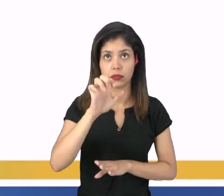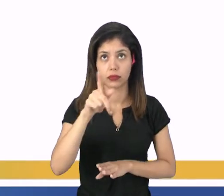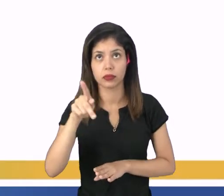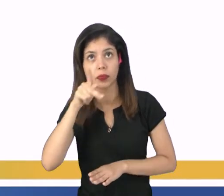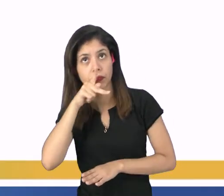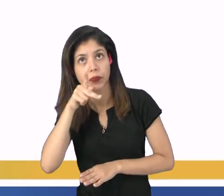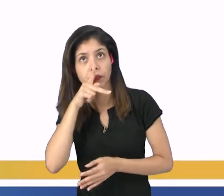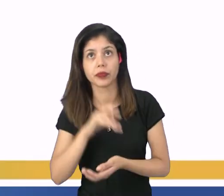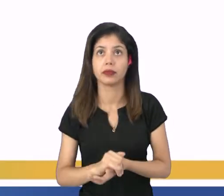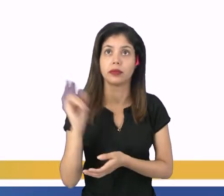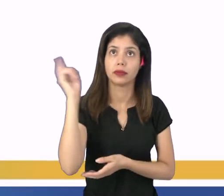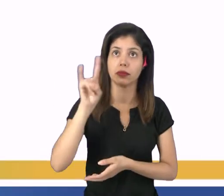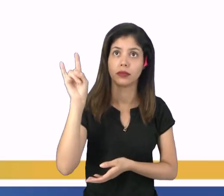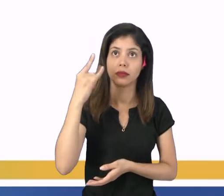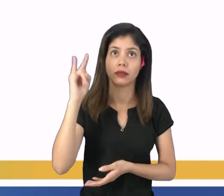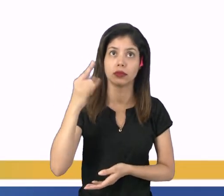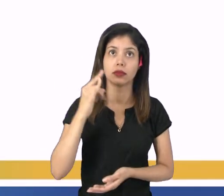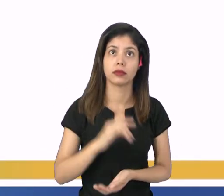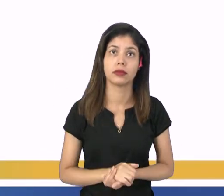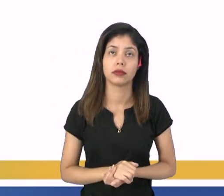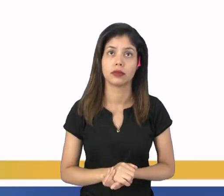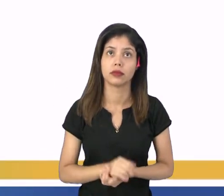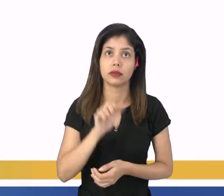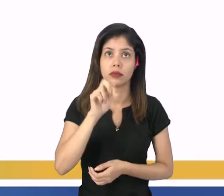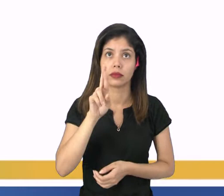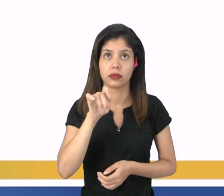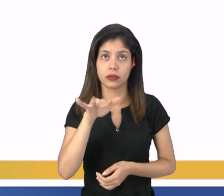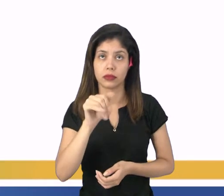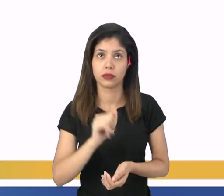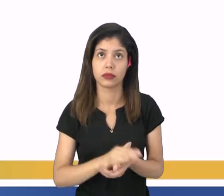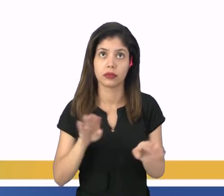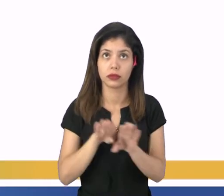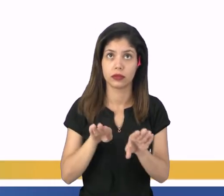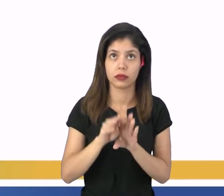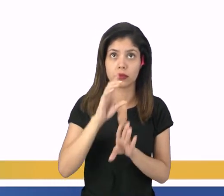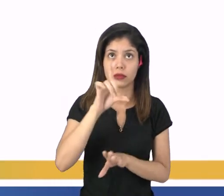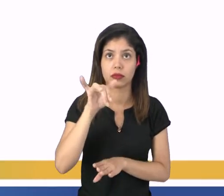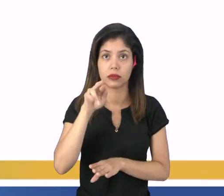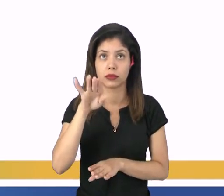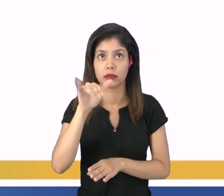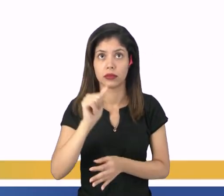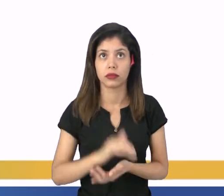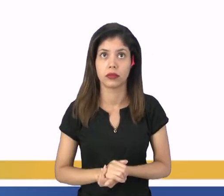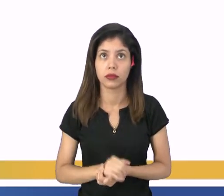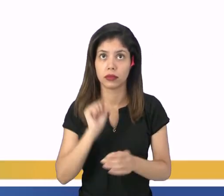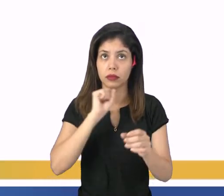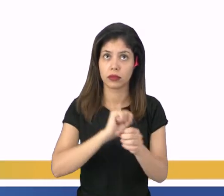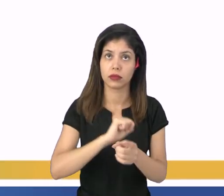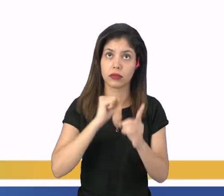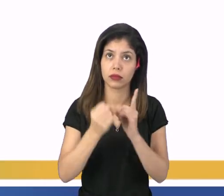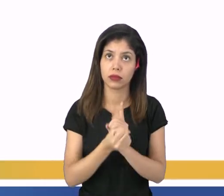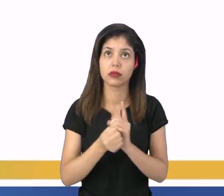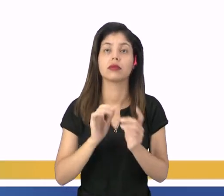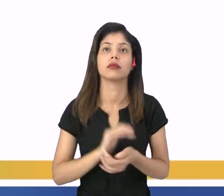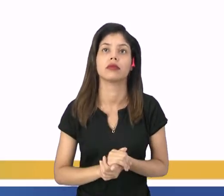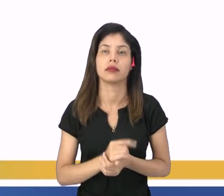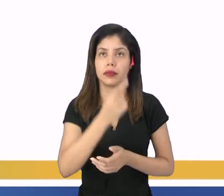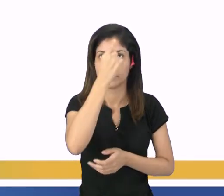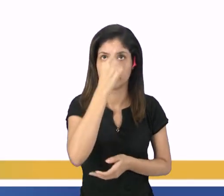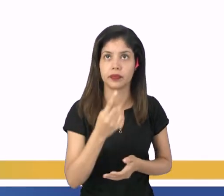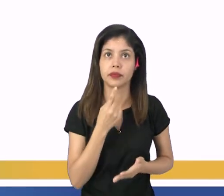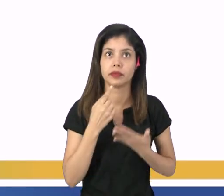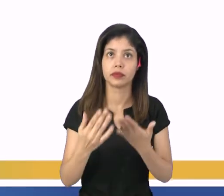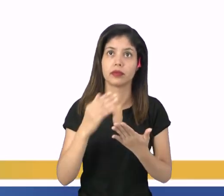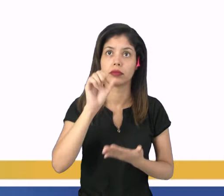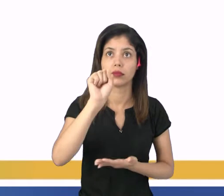cabiam Equador, Peru, Bolívia, parte do Chile e Argentina, E também Colômbia, pessoal? A sociedade centralizada na figura do imperador Sapa